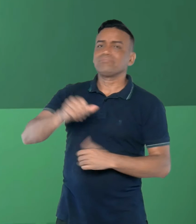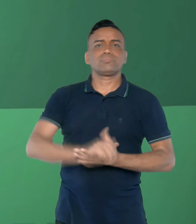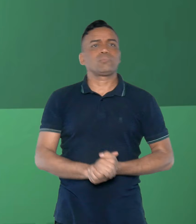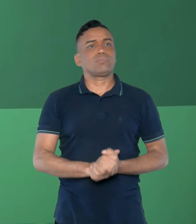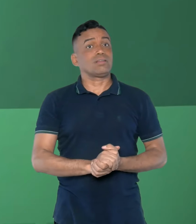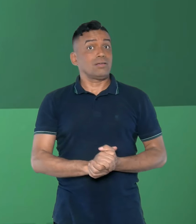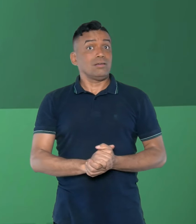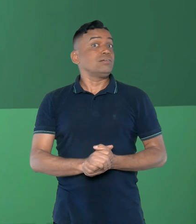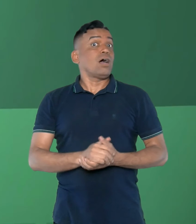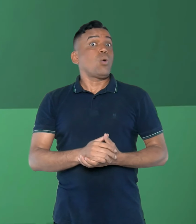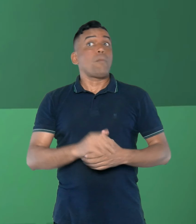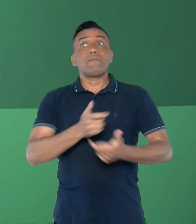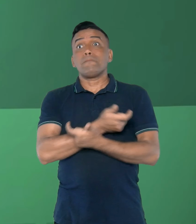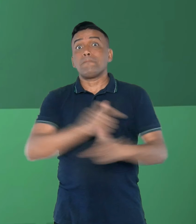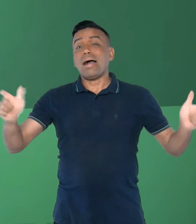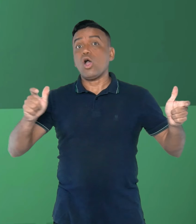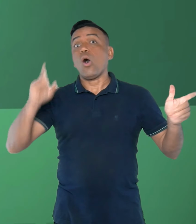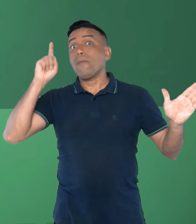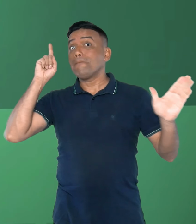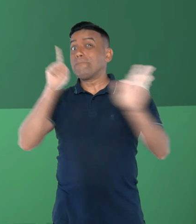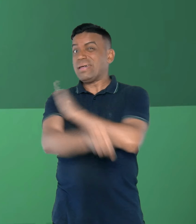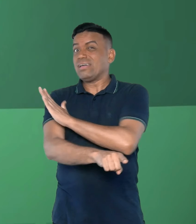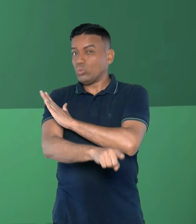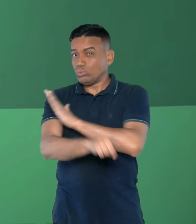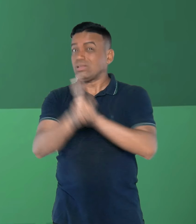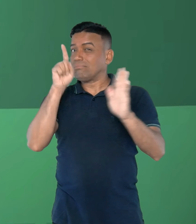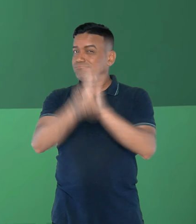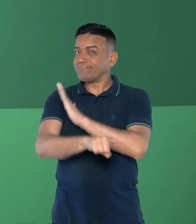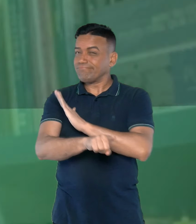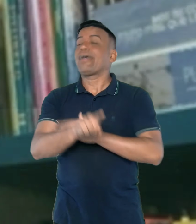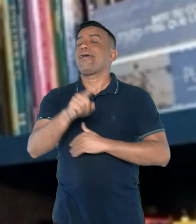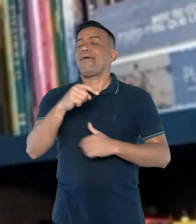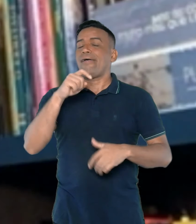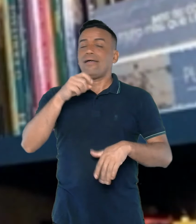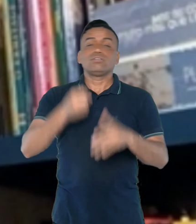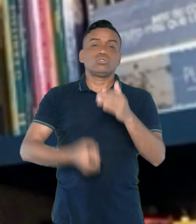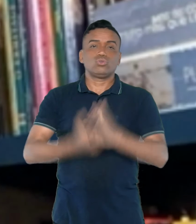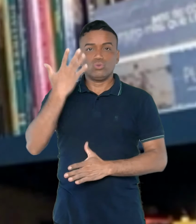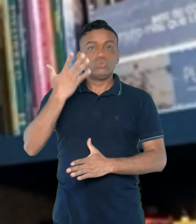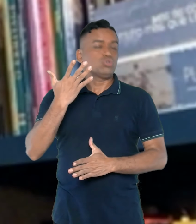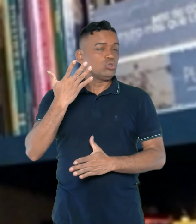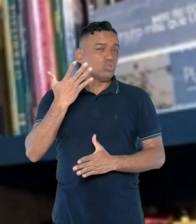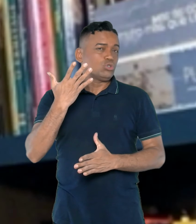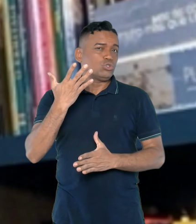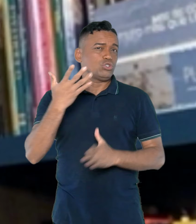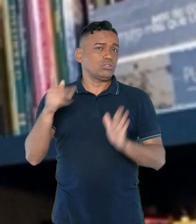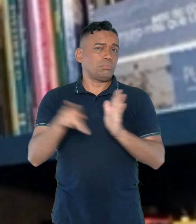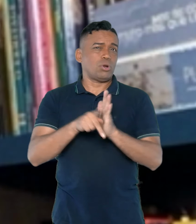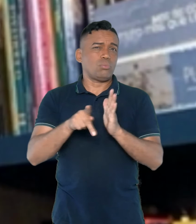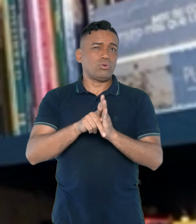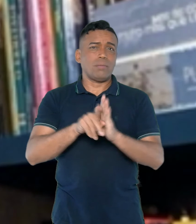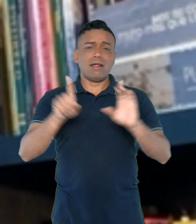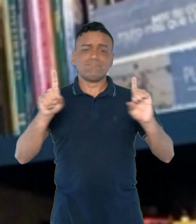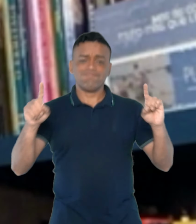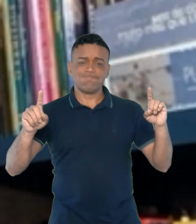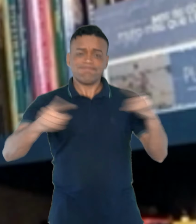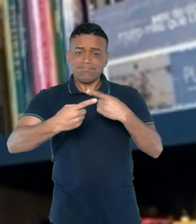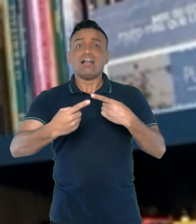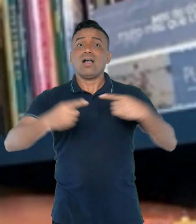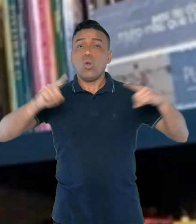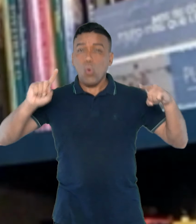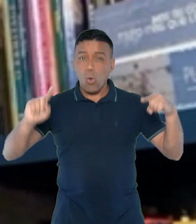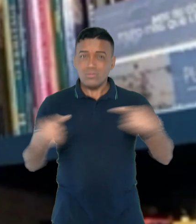E a grande pergunta, né, que é apresentada, é até mesmo aí uma forma de estabelecer um contraponto, ou um contraste